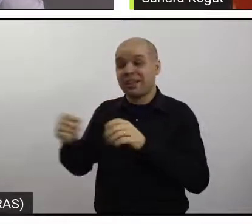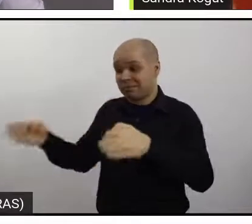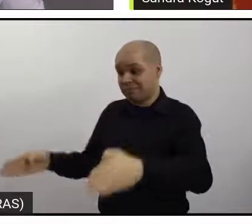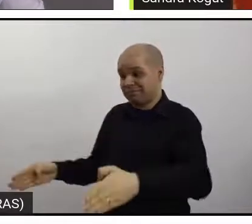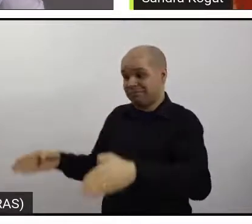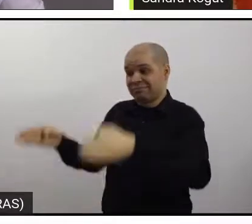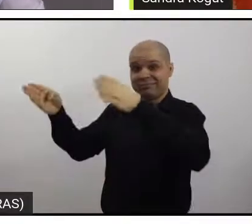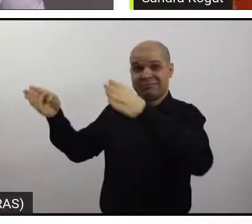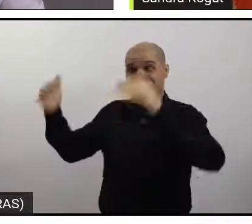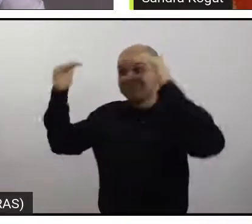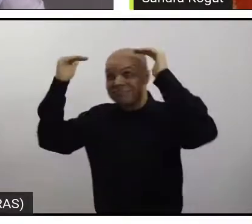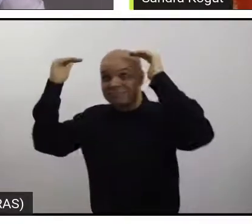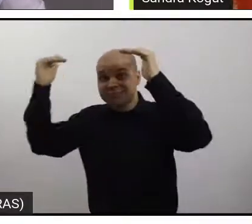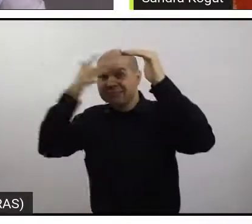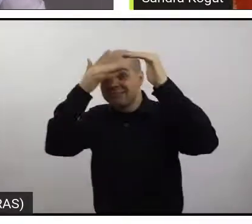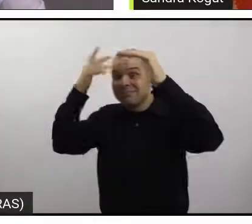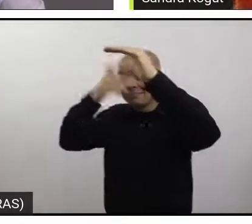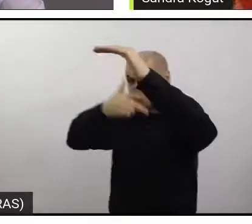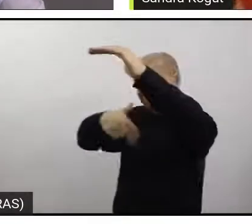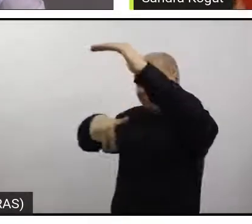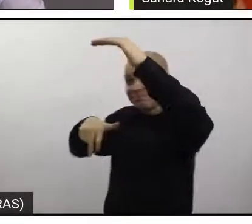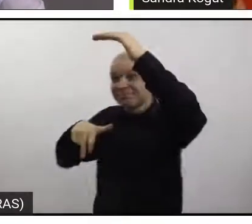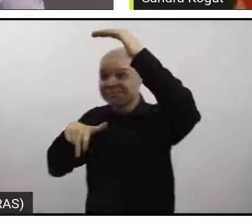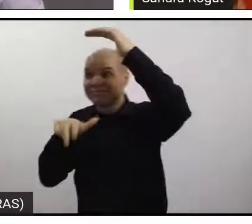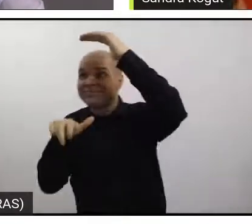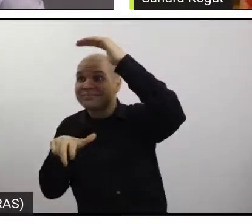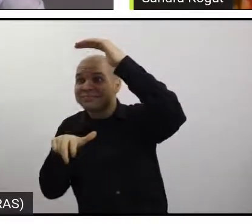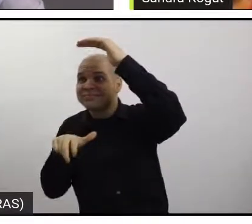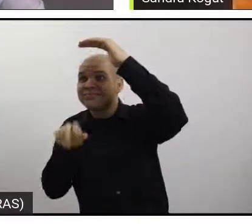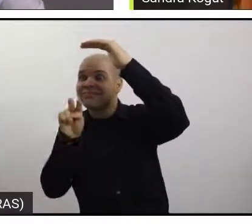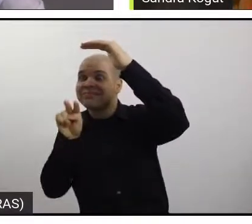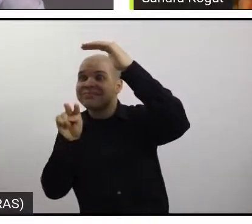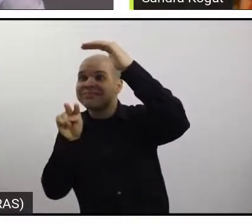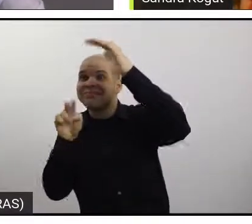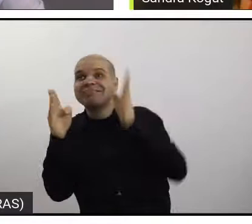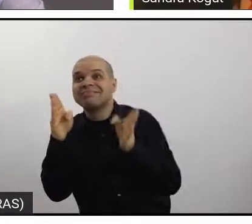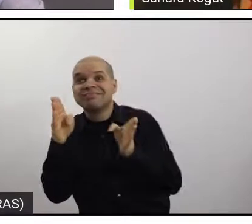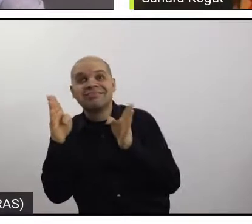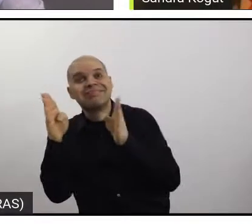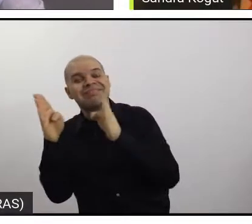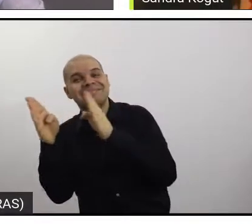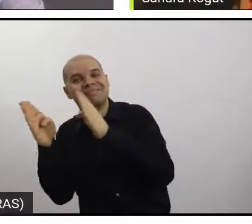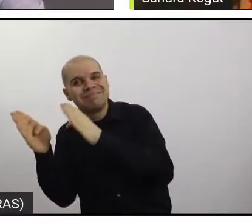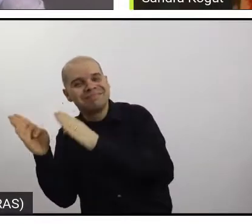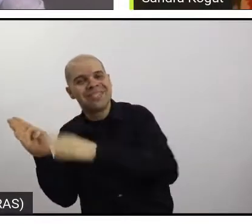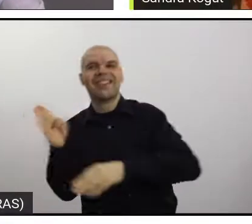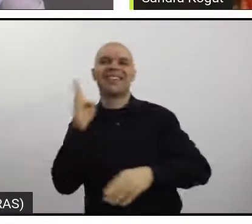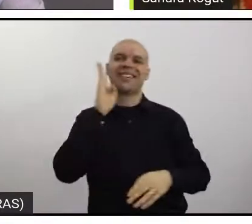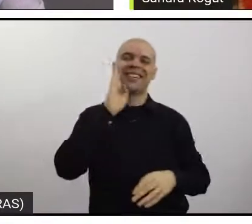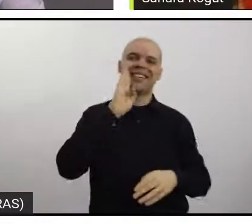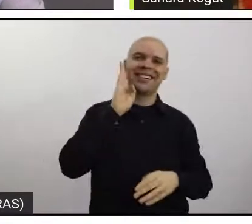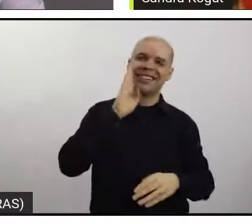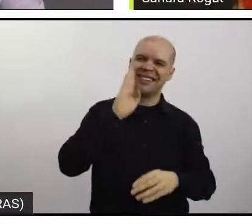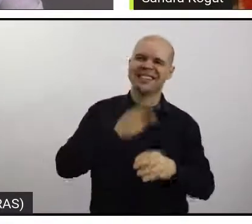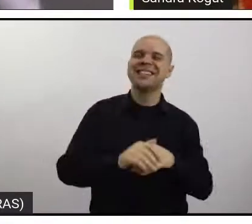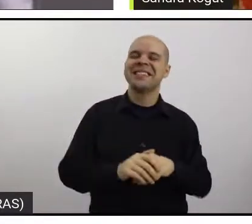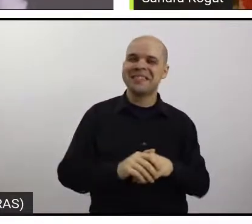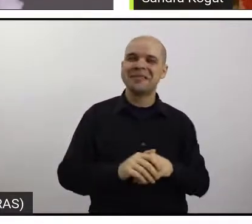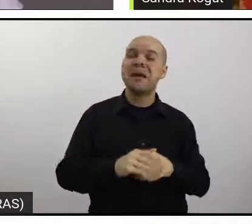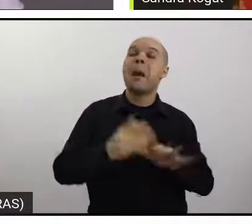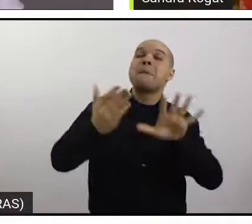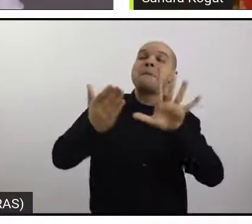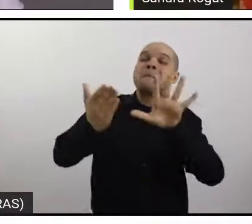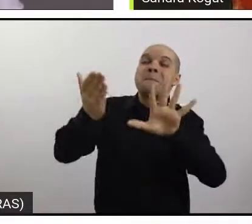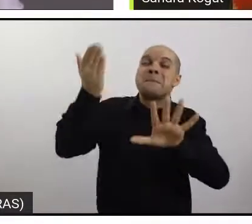lugar para mostrar os vídeos. E as minhas primeiras cabines, elas foram assim, eu participei de uma exposição coletiva chamada